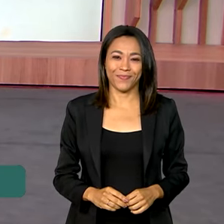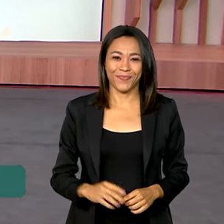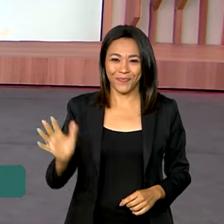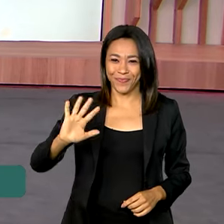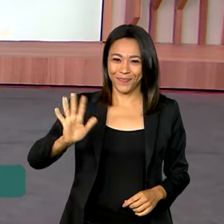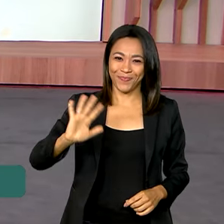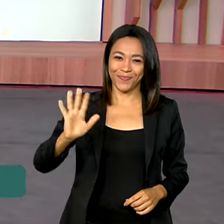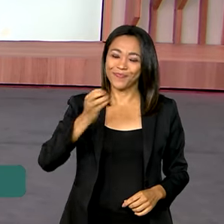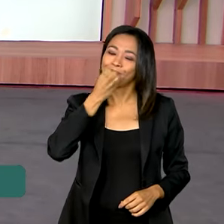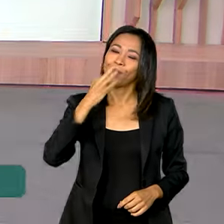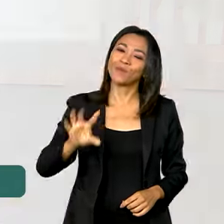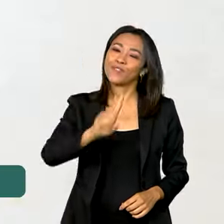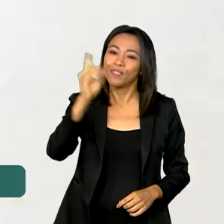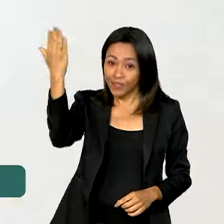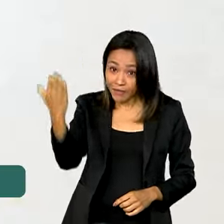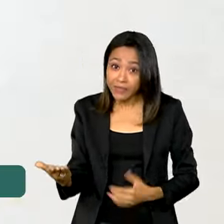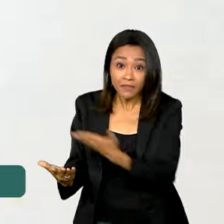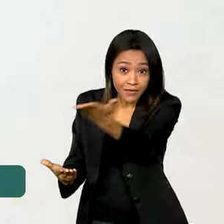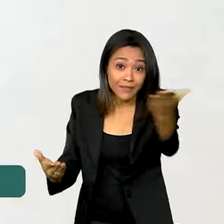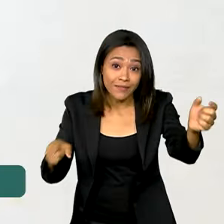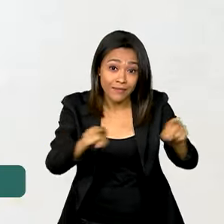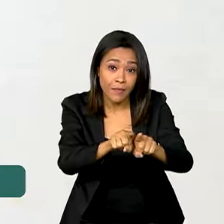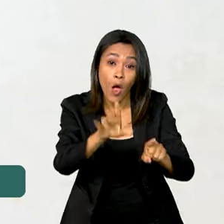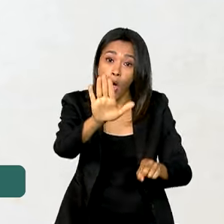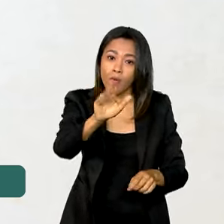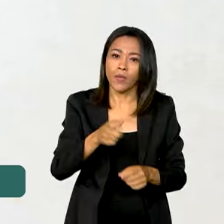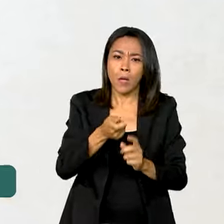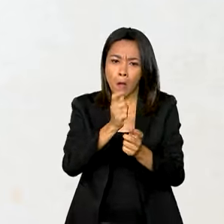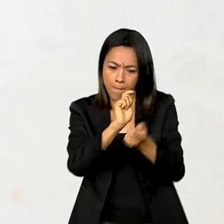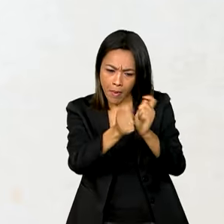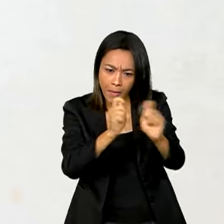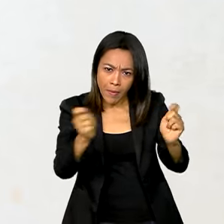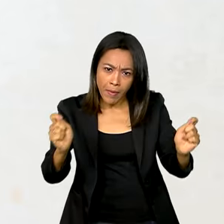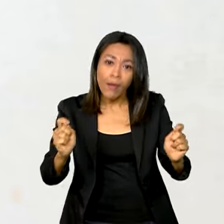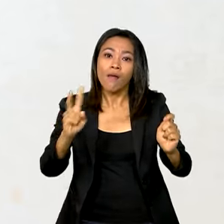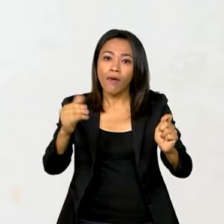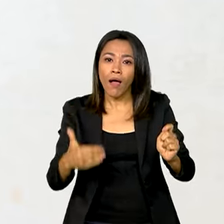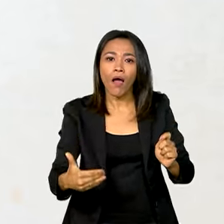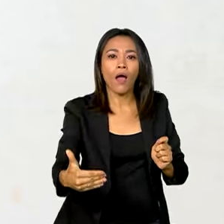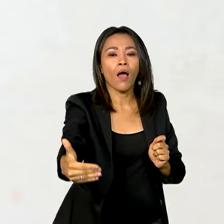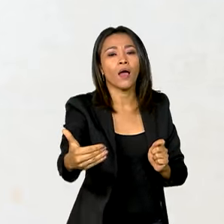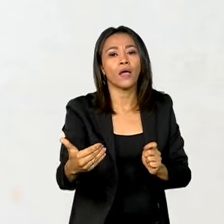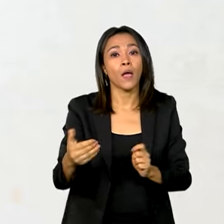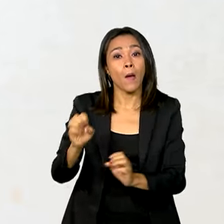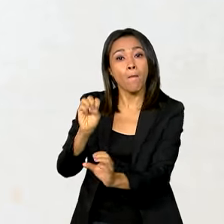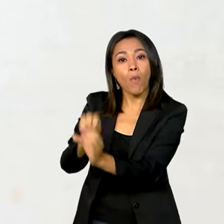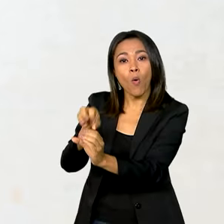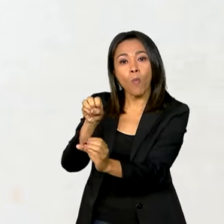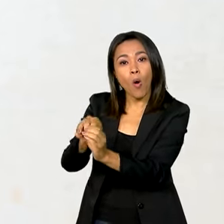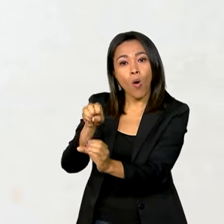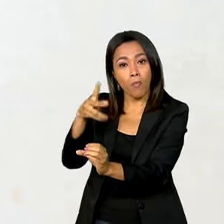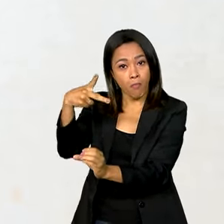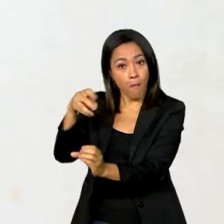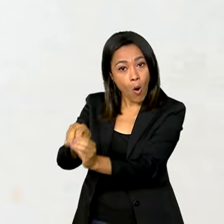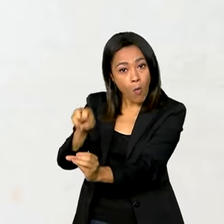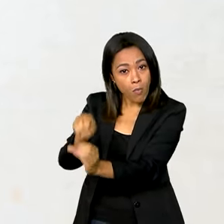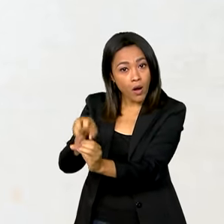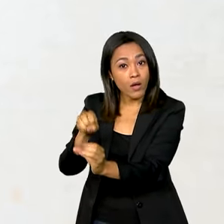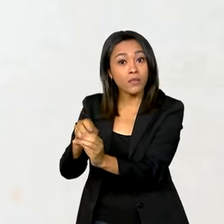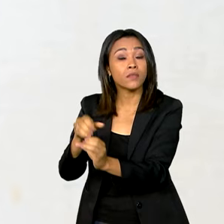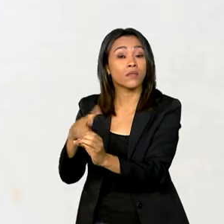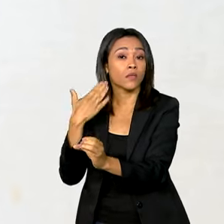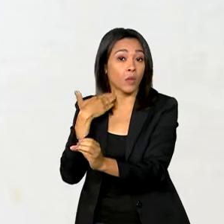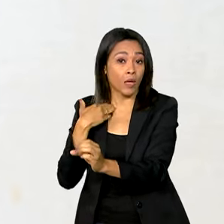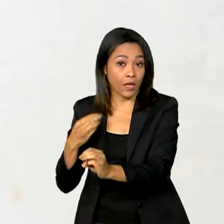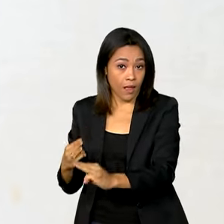Oi, Vanessa, bom dia para você, bom dia a todos. Pois é, esse pagamento vai ser feito na poupança caixa, na conta poupança Caixa Tem,